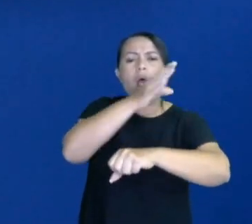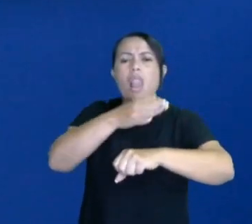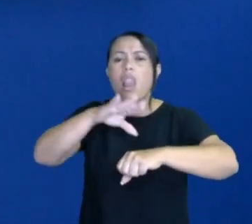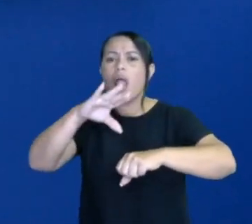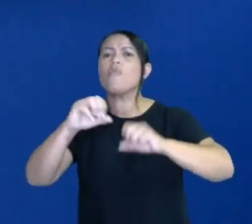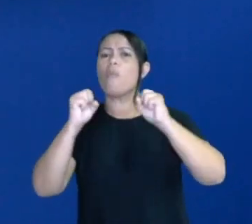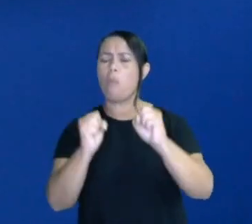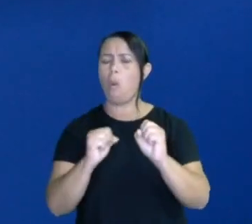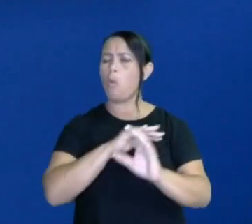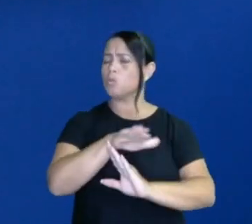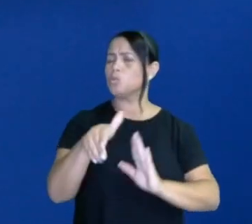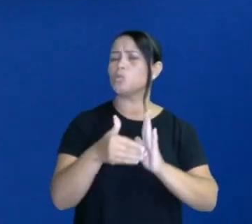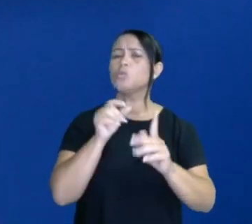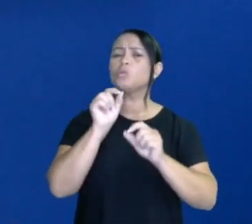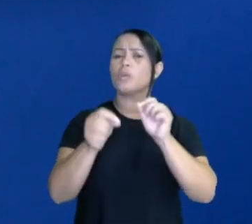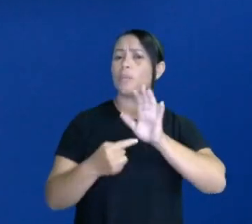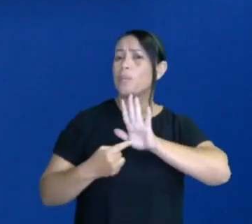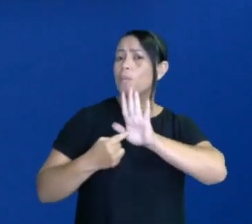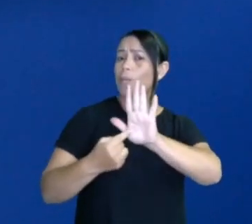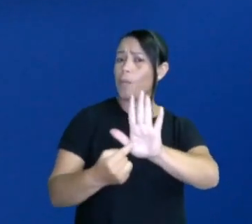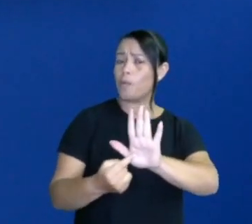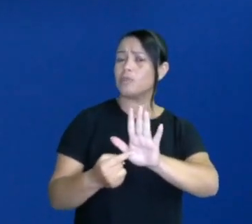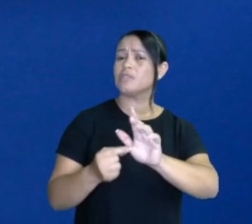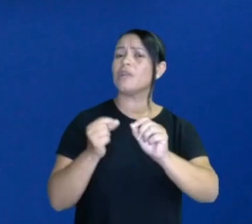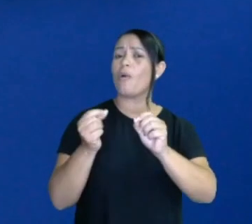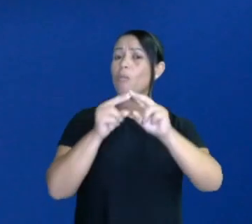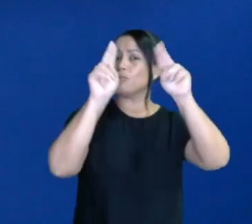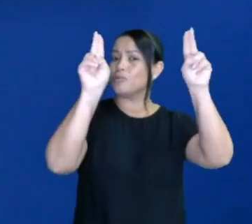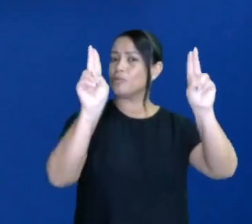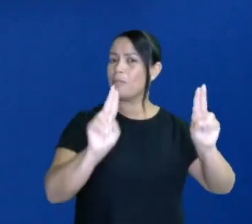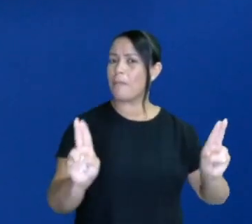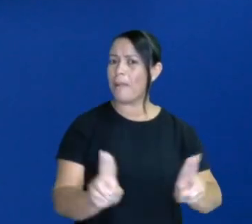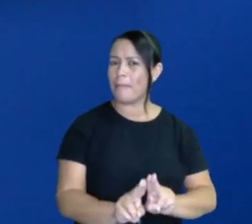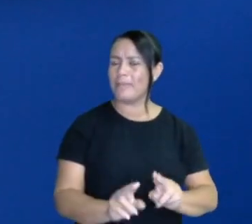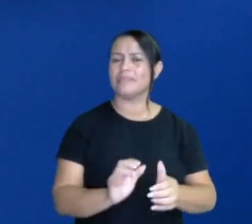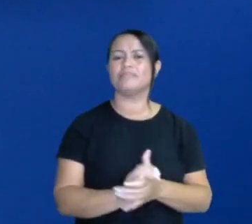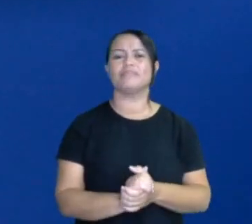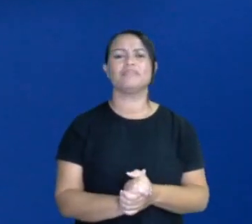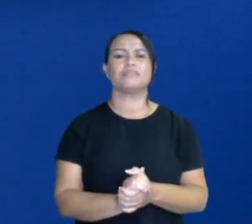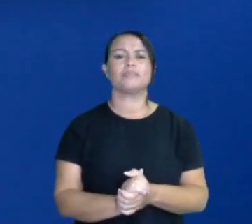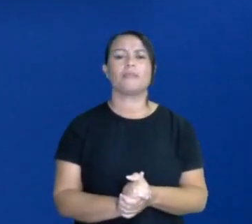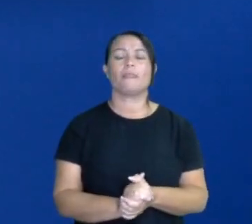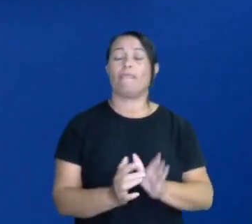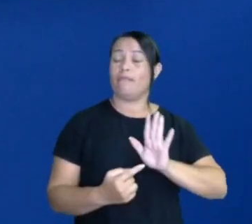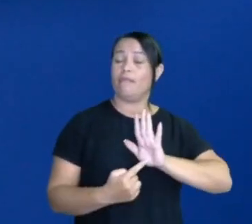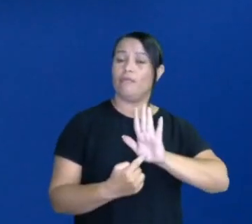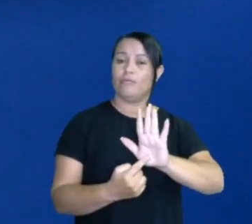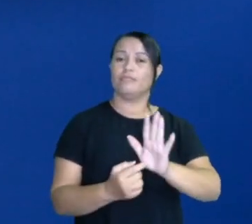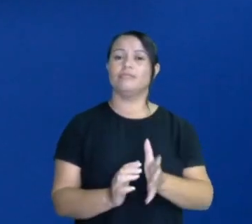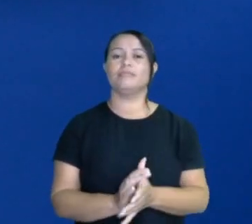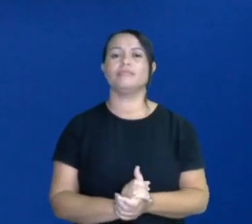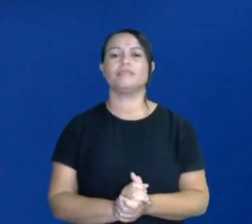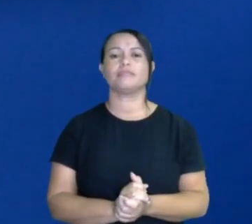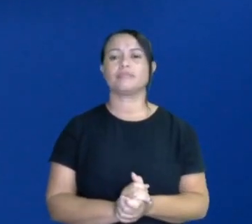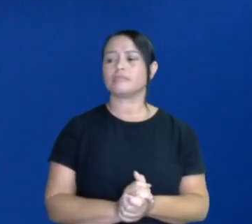tudo a gente pode representar a partir dos mapas, tá certo? Então vamos.